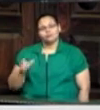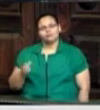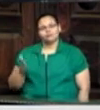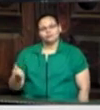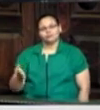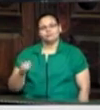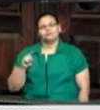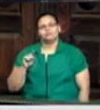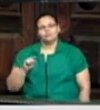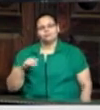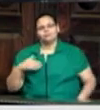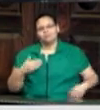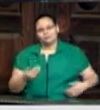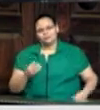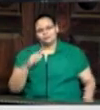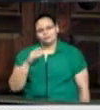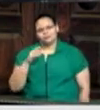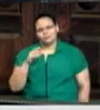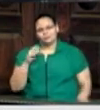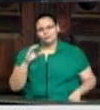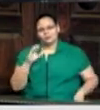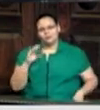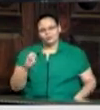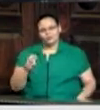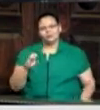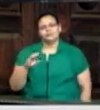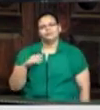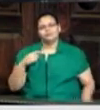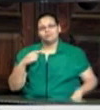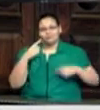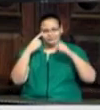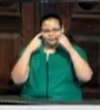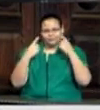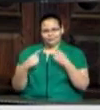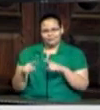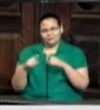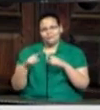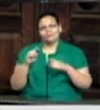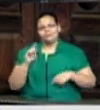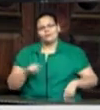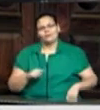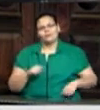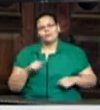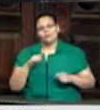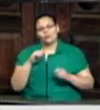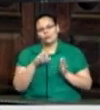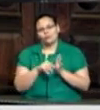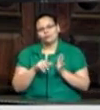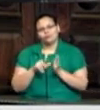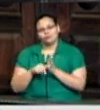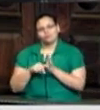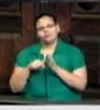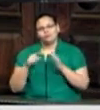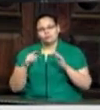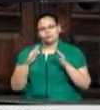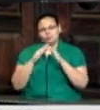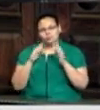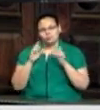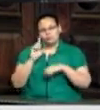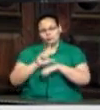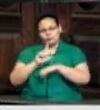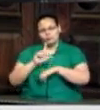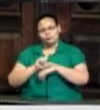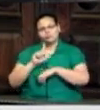numa apuração de um crime relativo a um roubo, a um estabelecimento